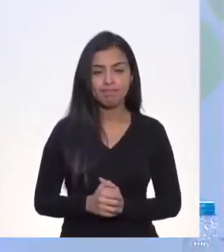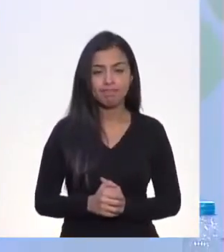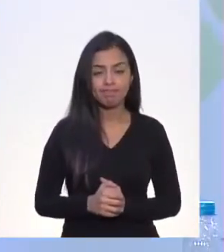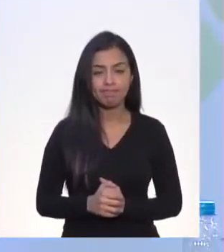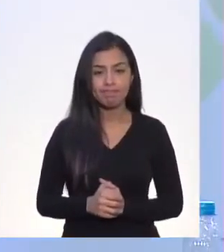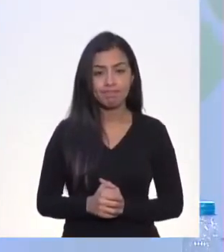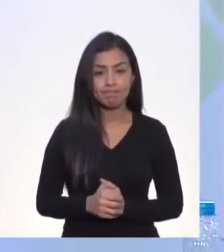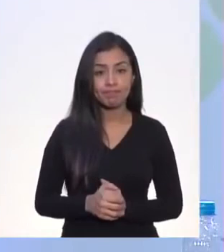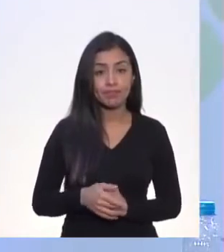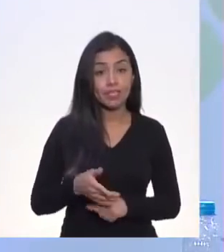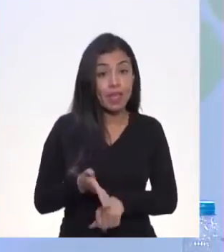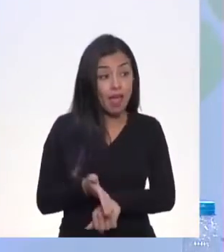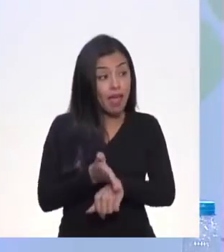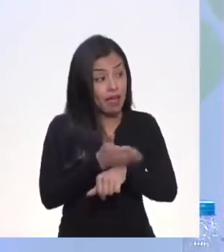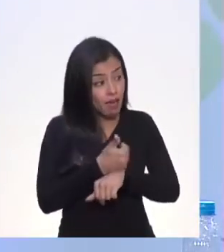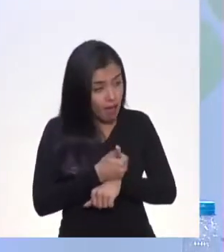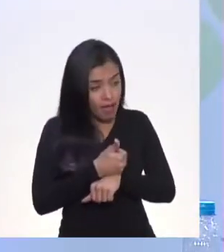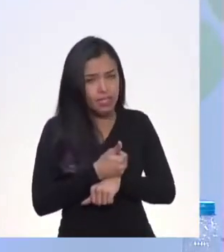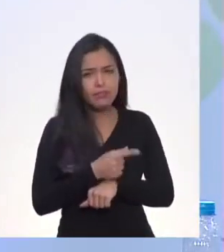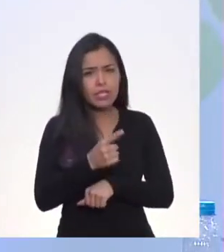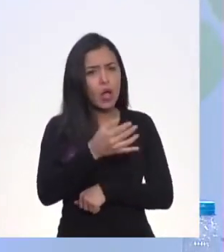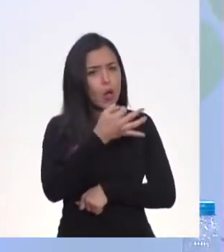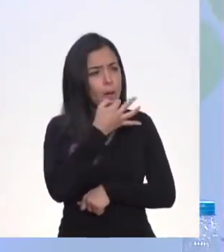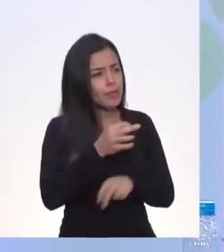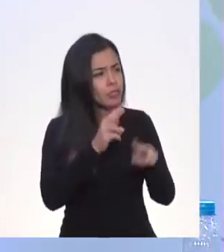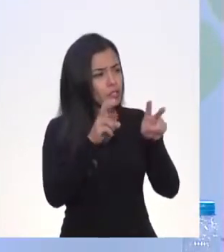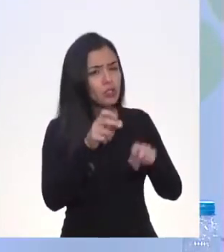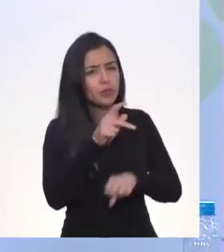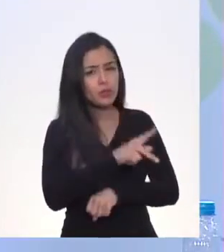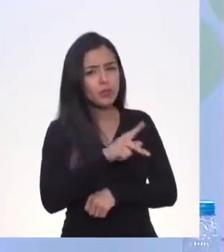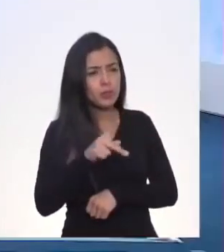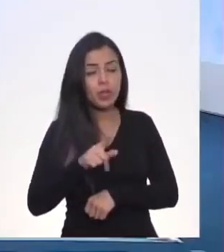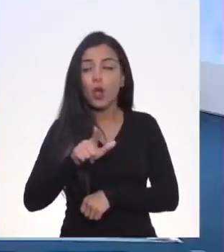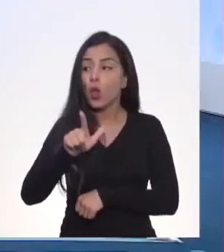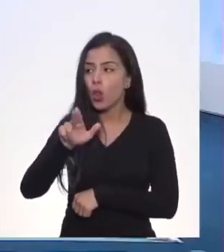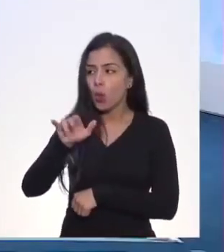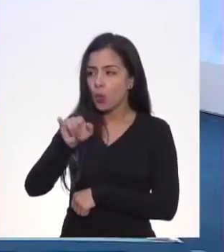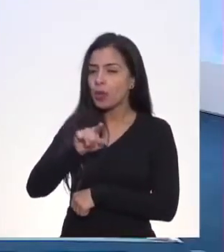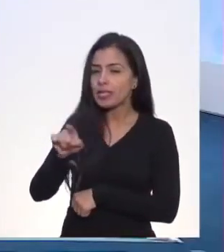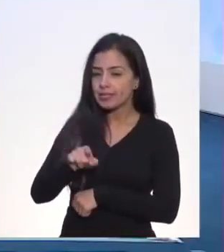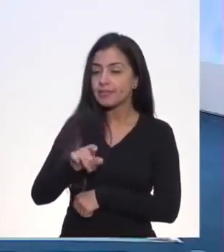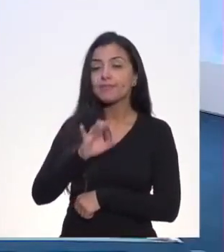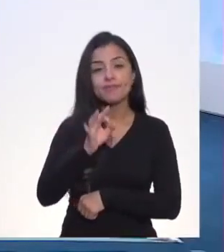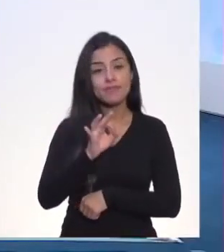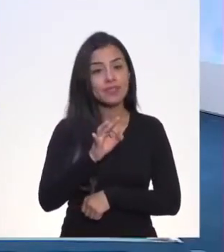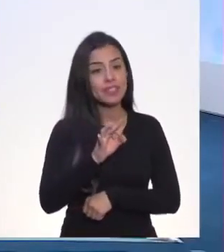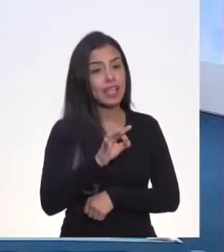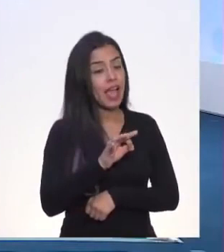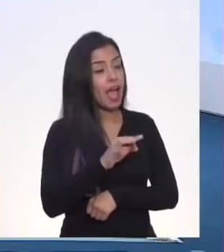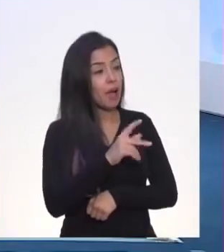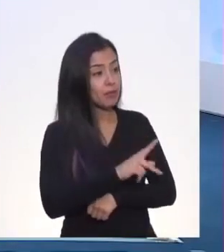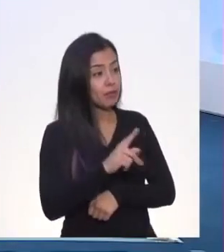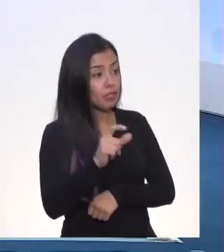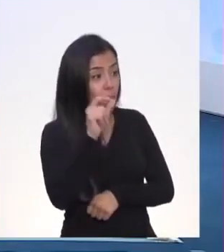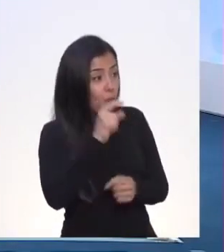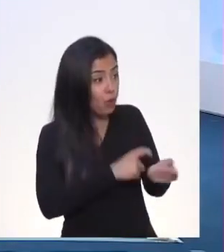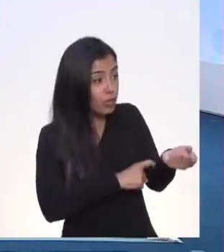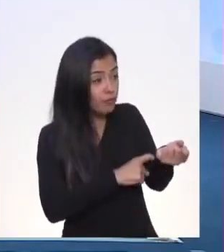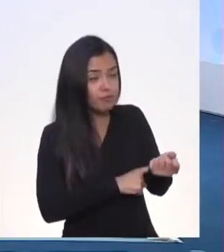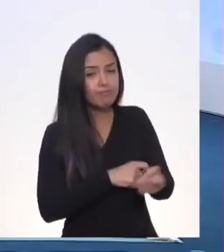Antes de mais nada, Mauro, você comentou que o professor que falou assim, professor Luiz, né? Luiz. A professora está um pouco nervosa, realmente,